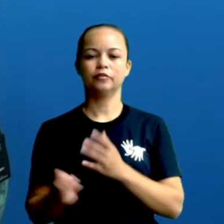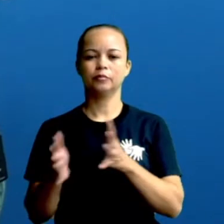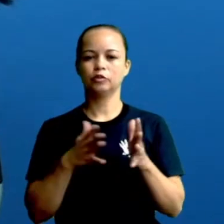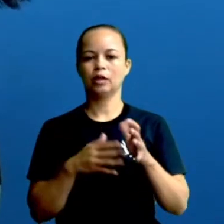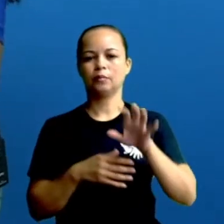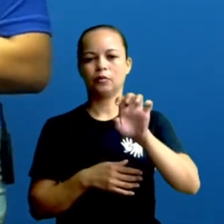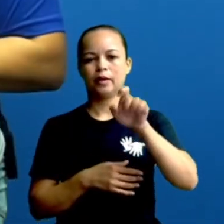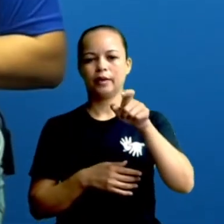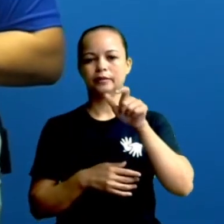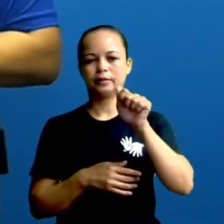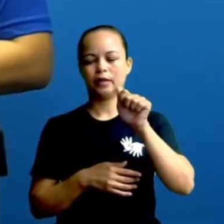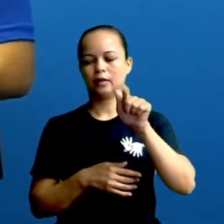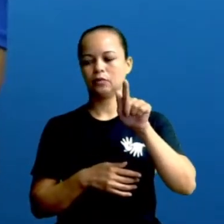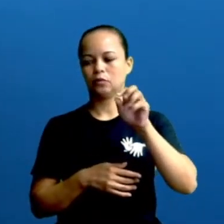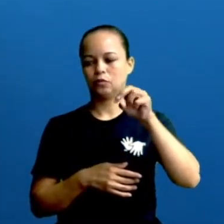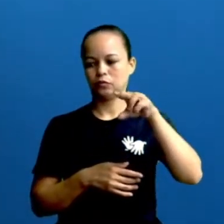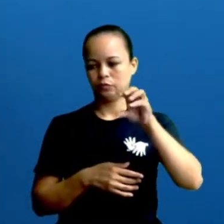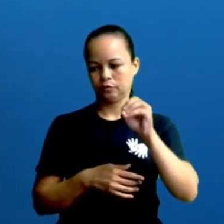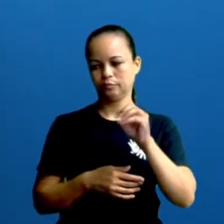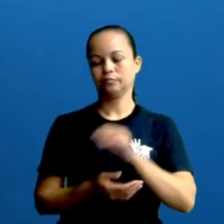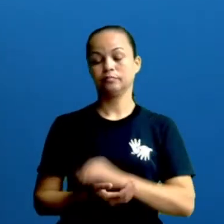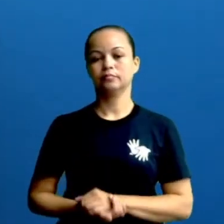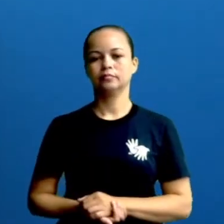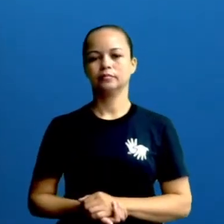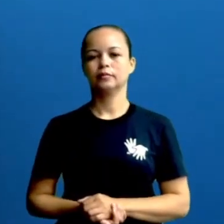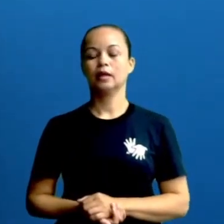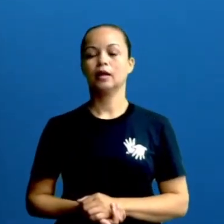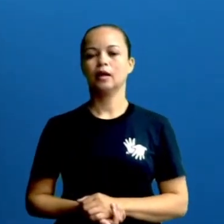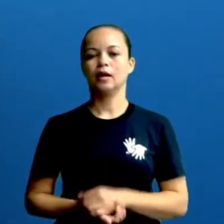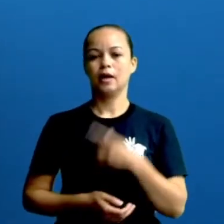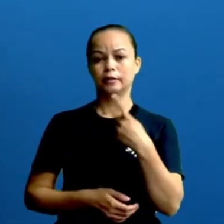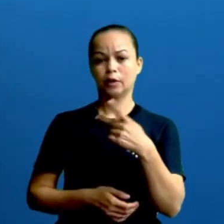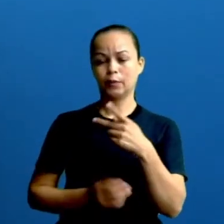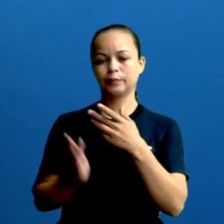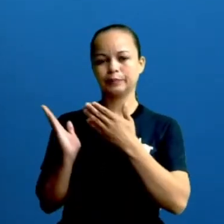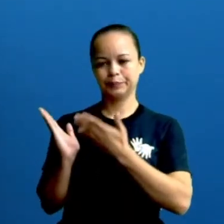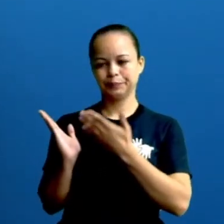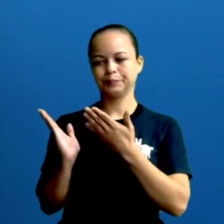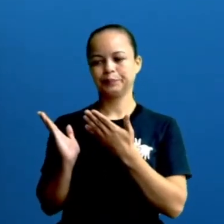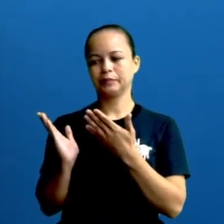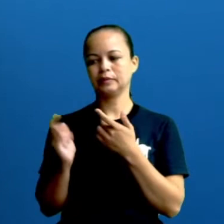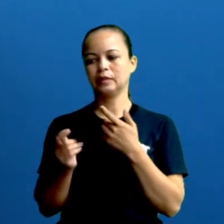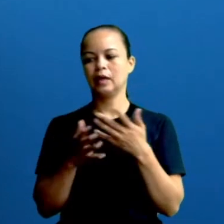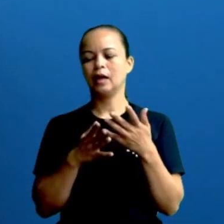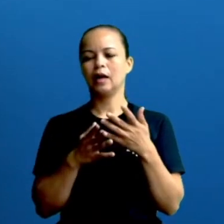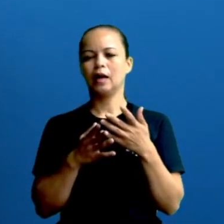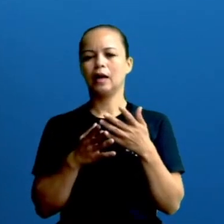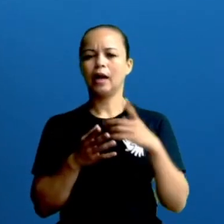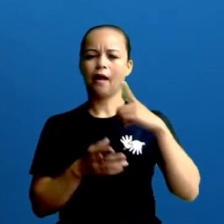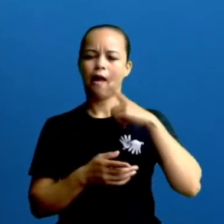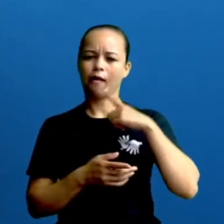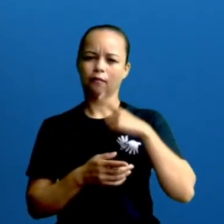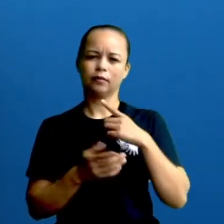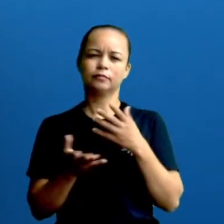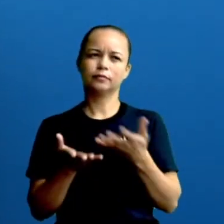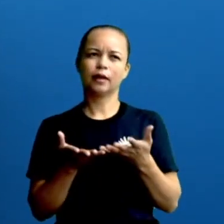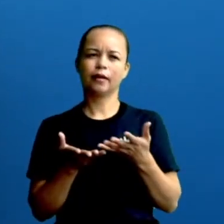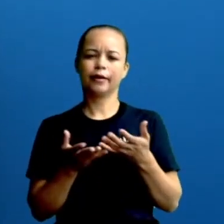hexágono. Olha aqui. Então, o hexágono, tá? Ele